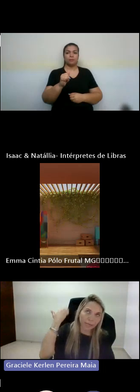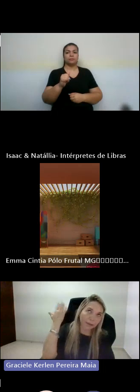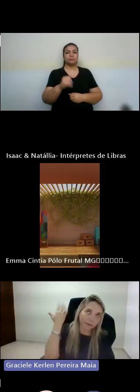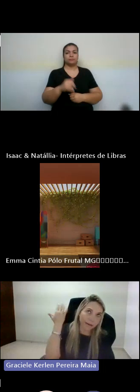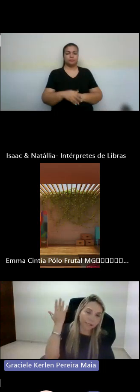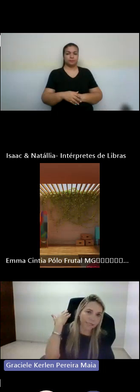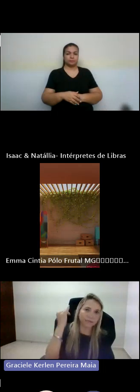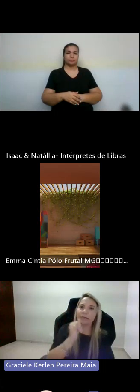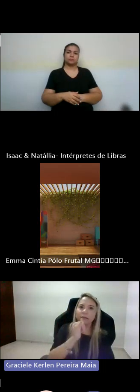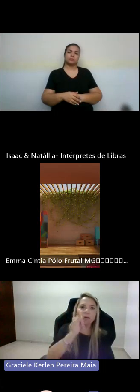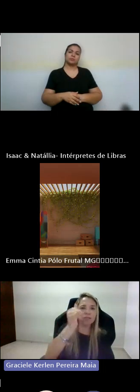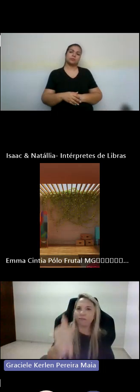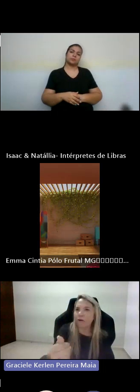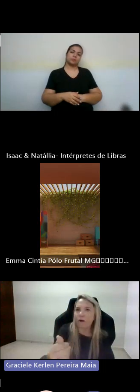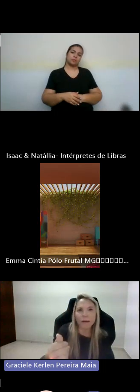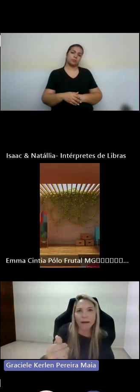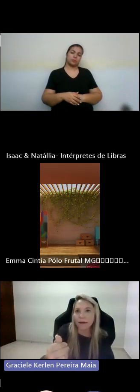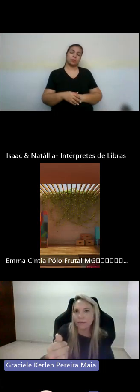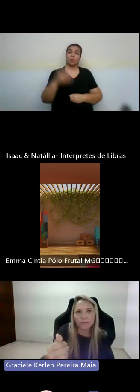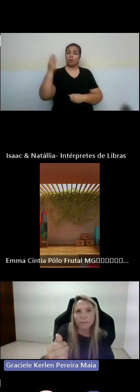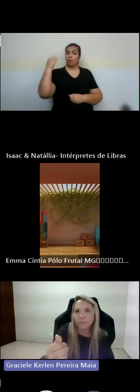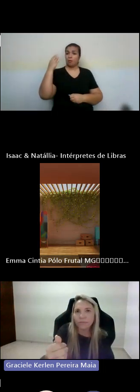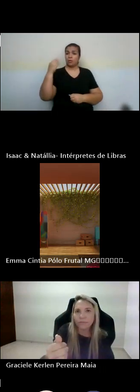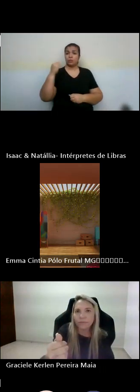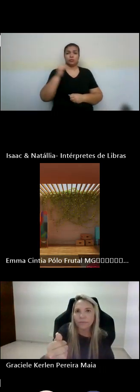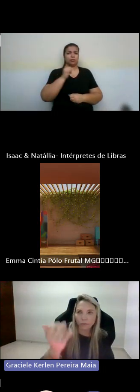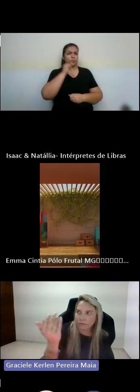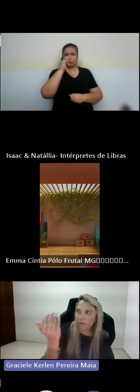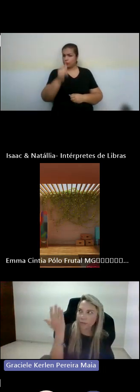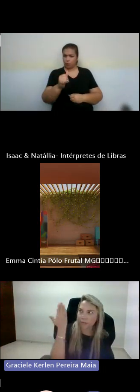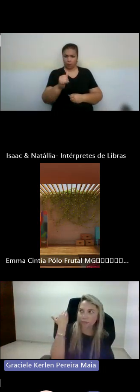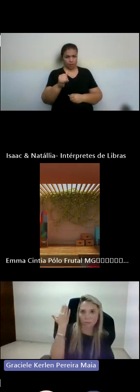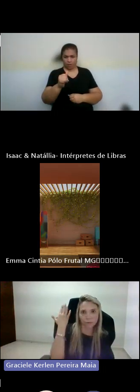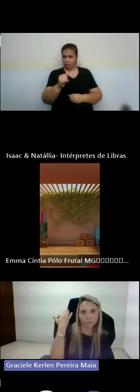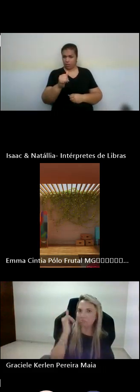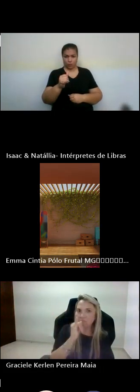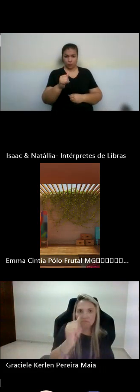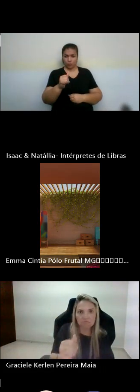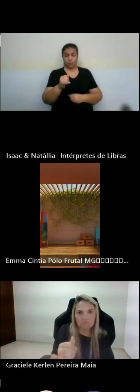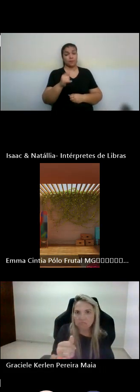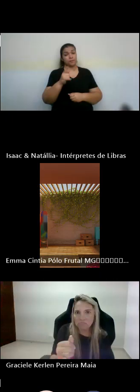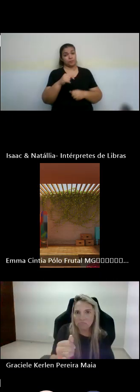Ou, né? Antes, não te informaram? É um verbo.